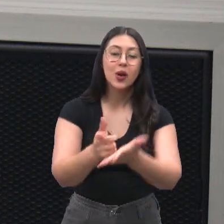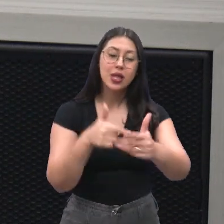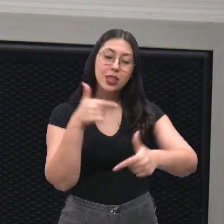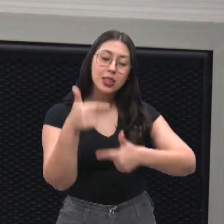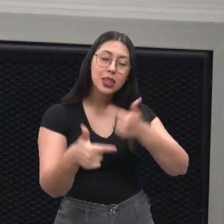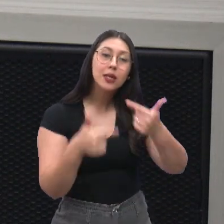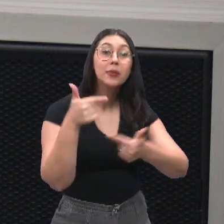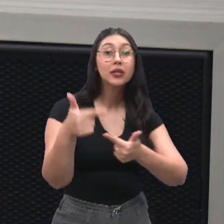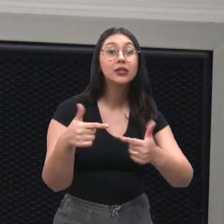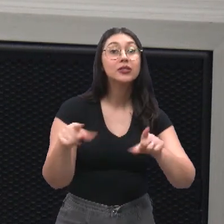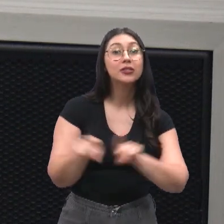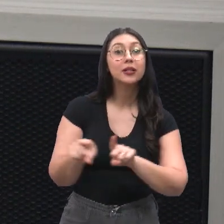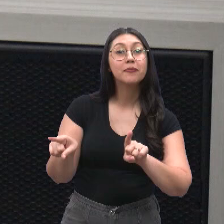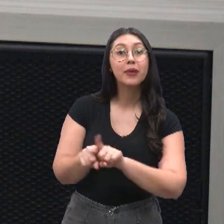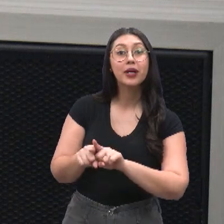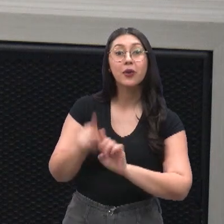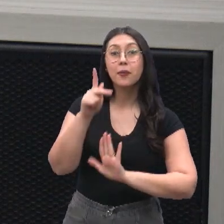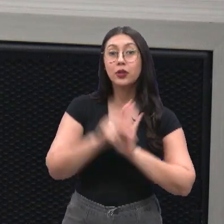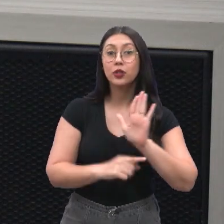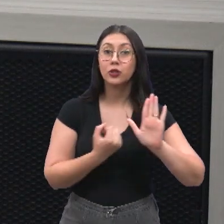aprovar também o projeto 124.